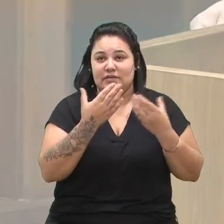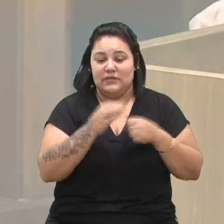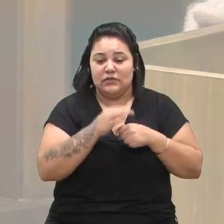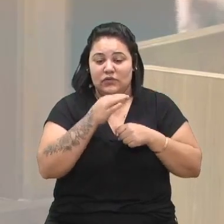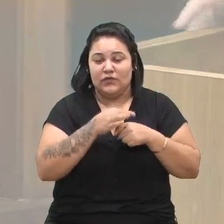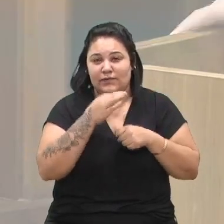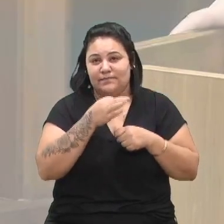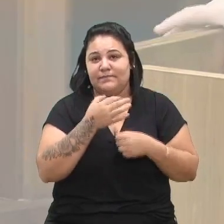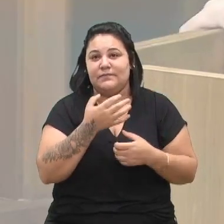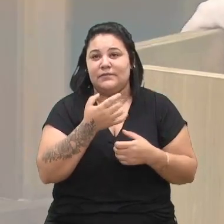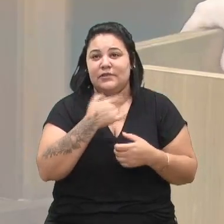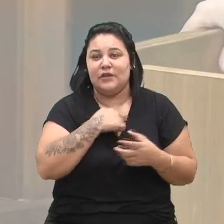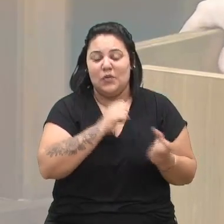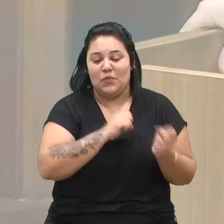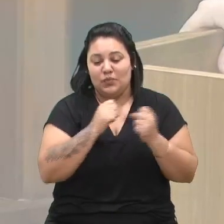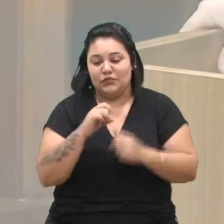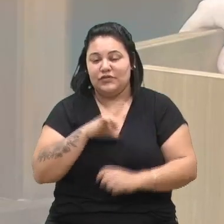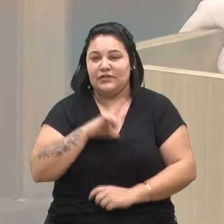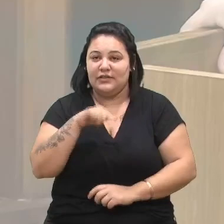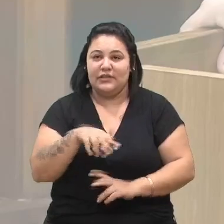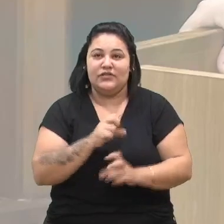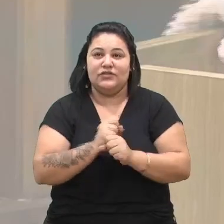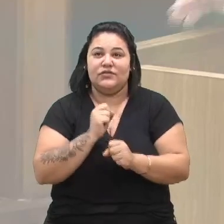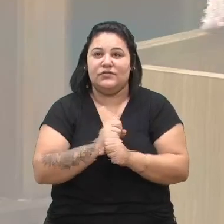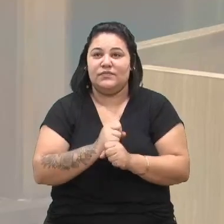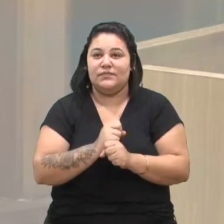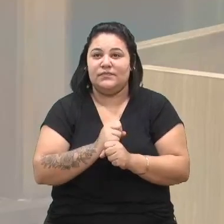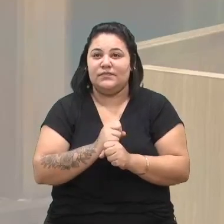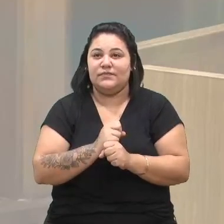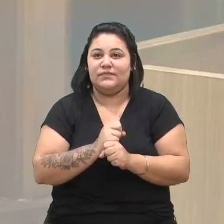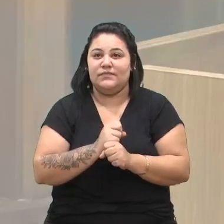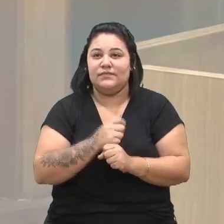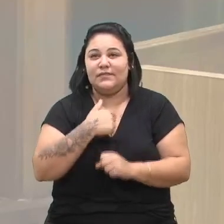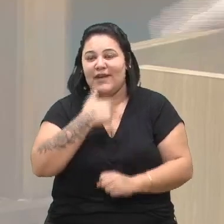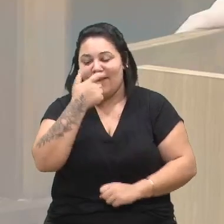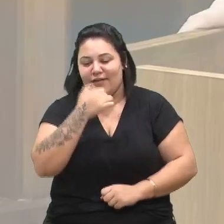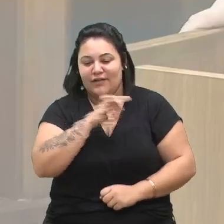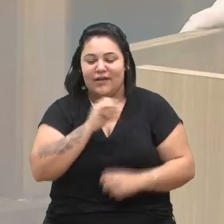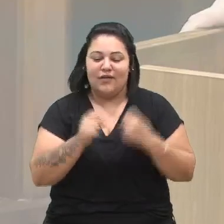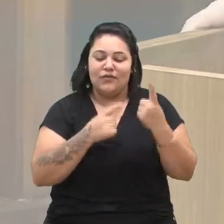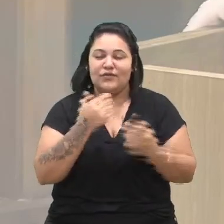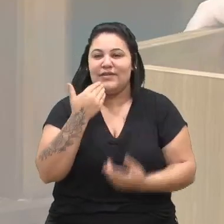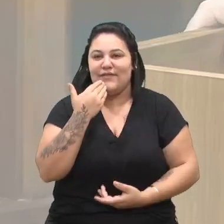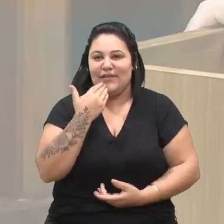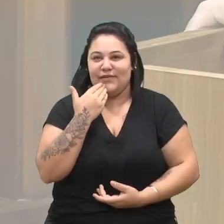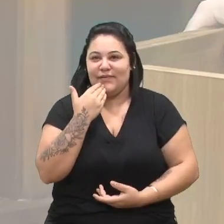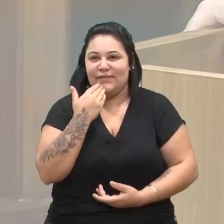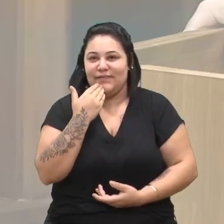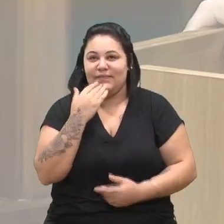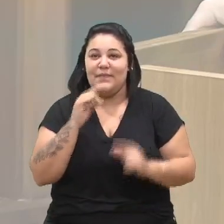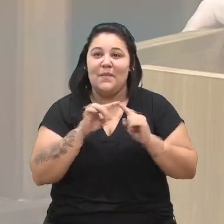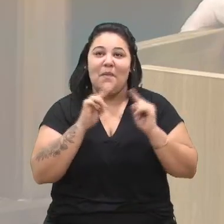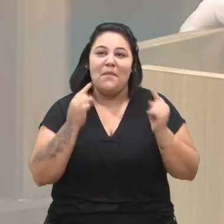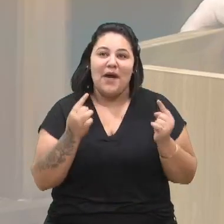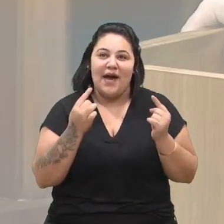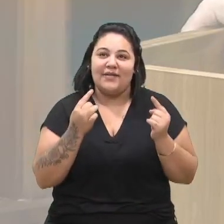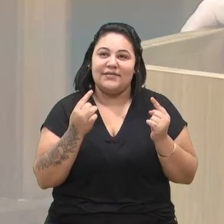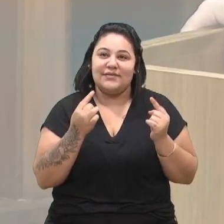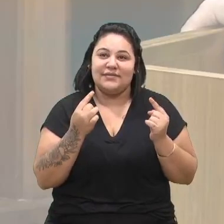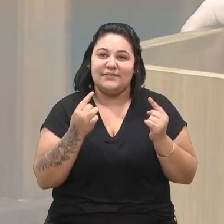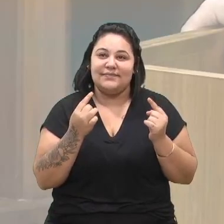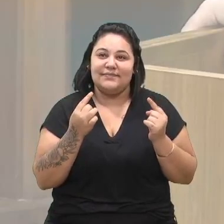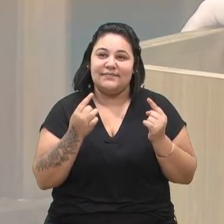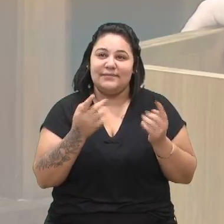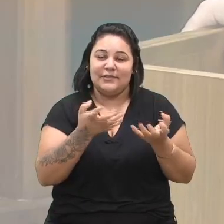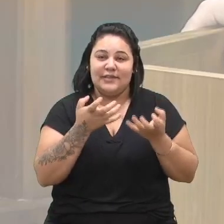vivenciar foi este ano. Talvez pode ter alguns defeitos, algumas coisas, mas eu seria incapaz de pensar e planejar algo